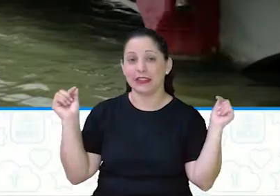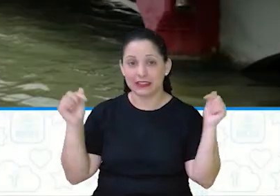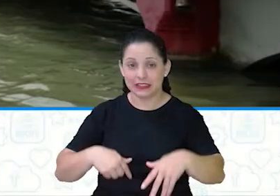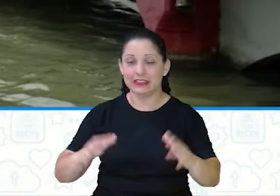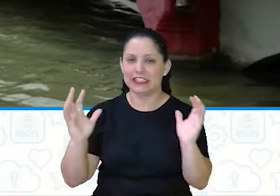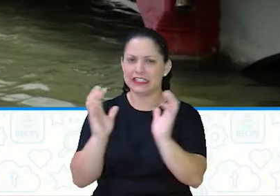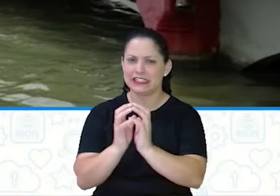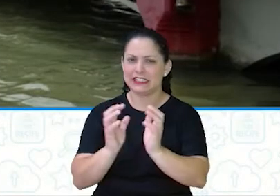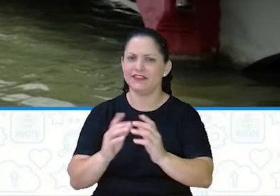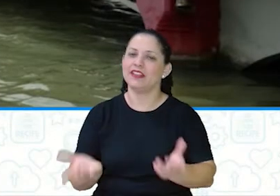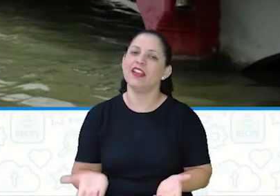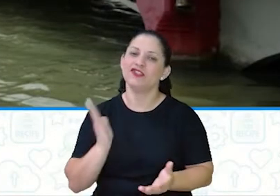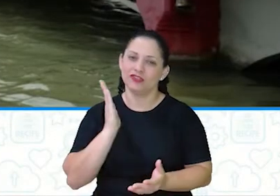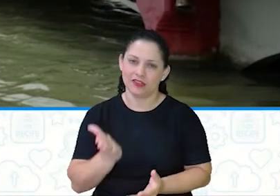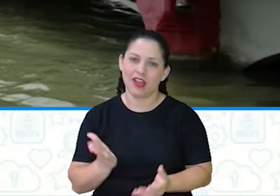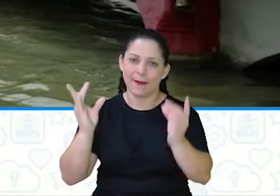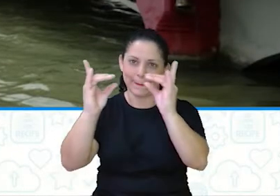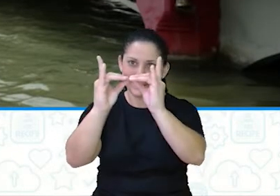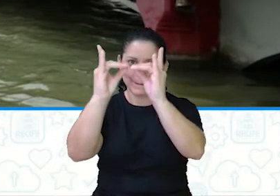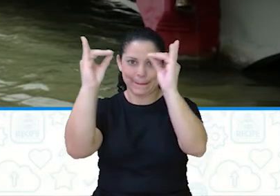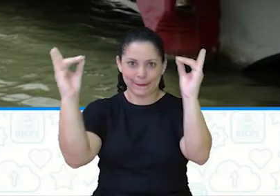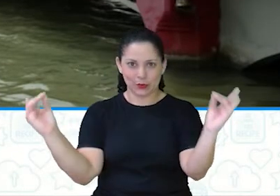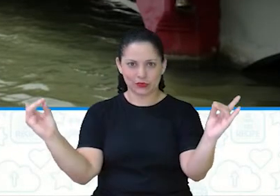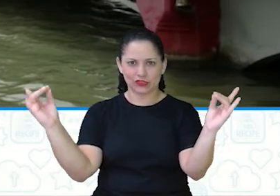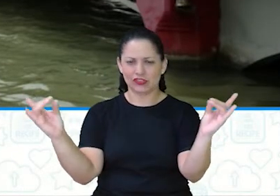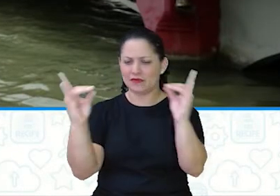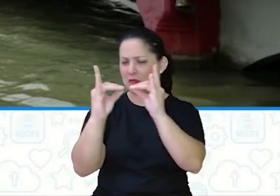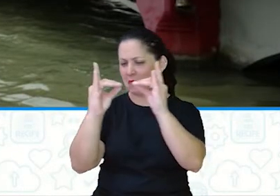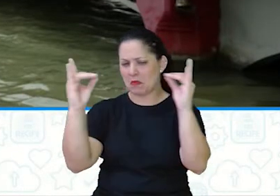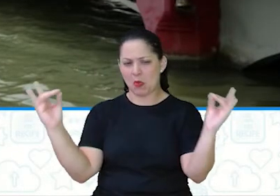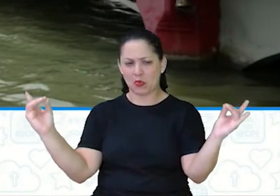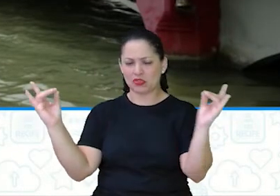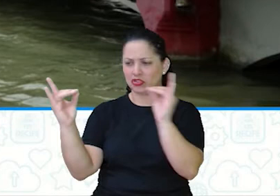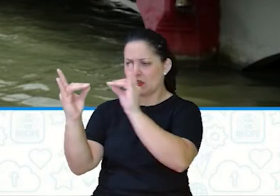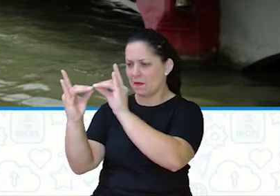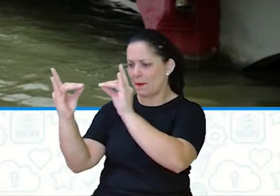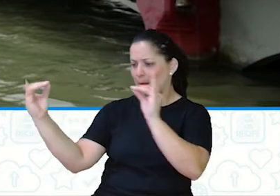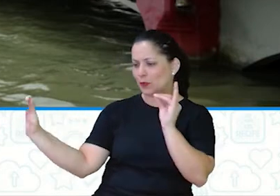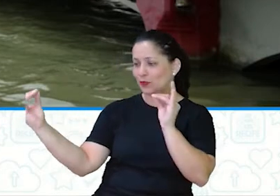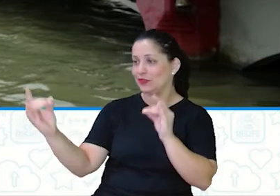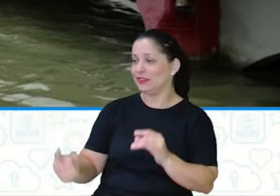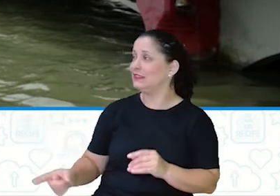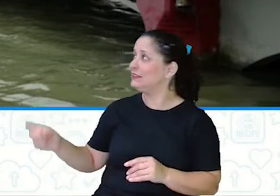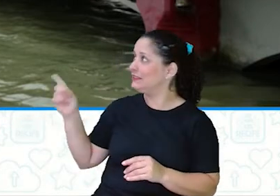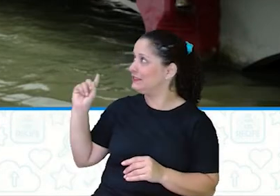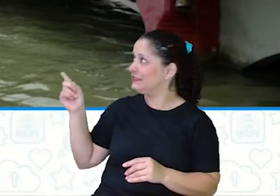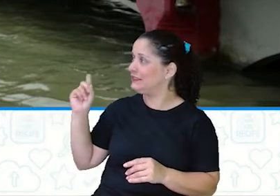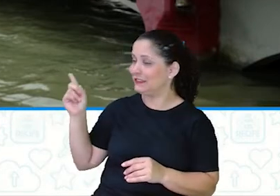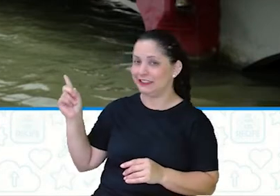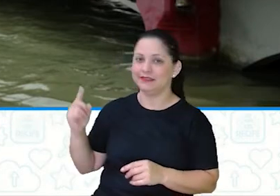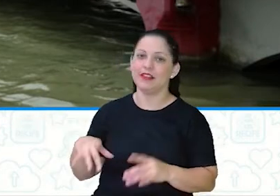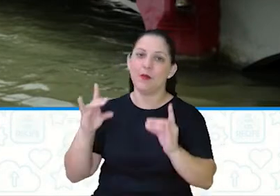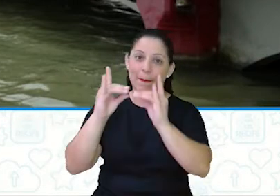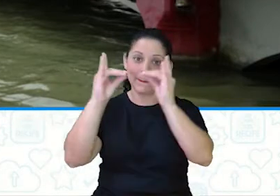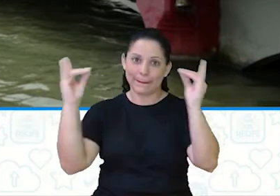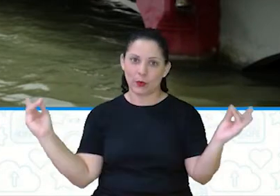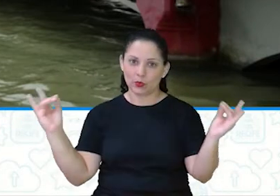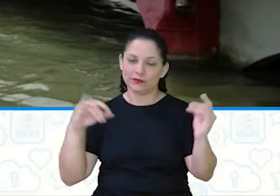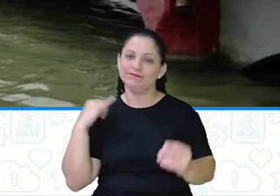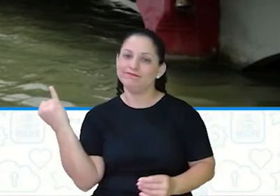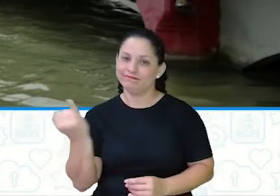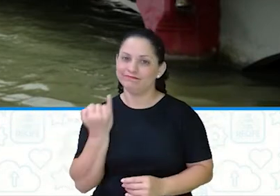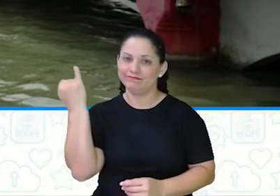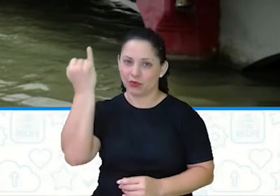cidade pontes, como eu falei, né? Para todos os lados. A gente está vendo aqui, ó, a ponte da Eunice de Nassau, que é uma ponte muito importante da